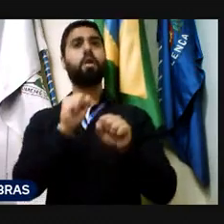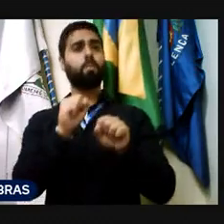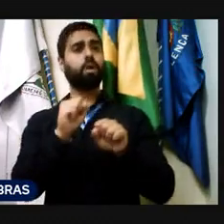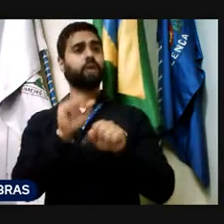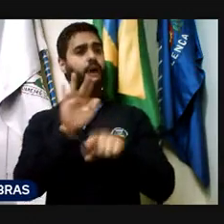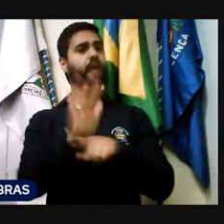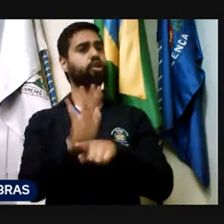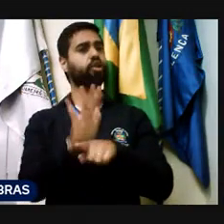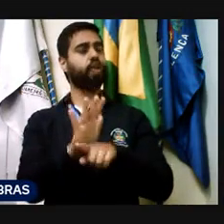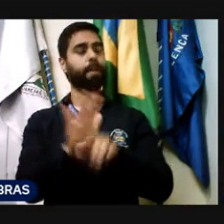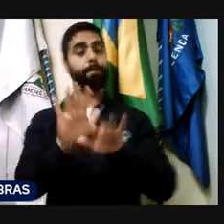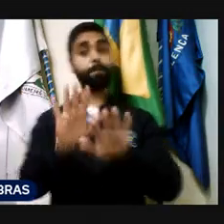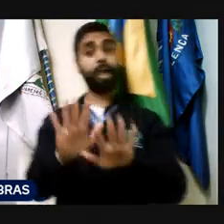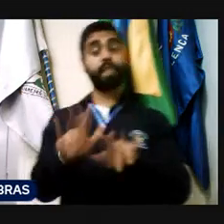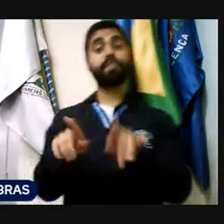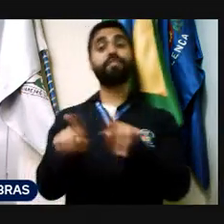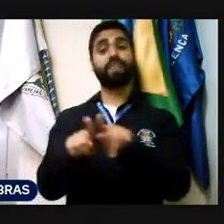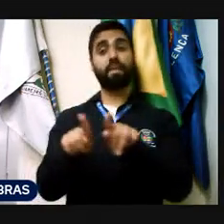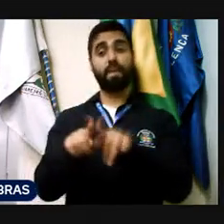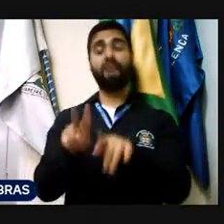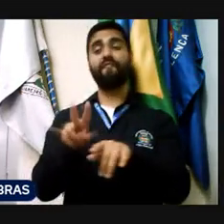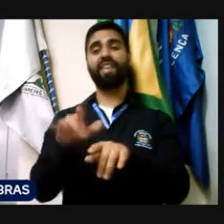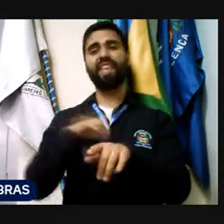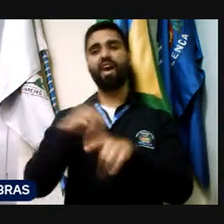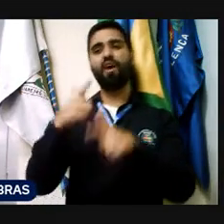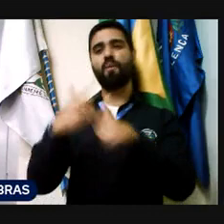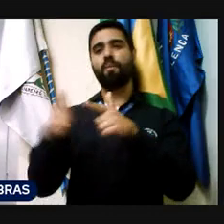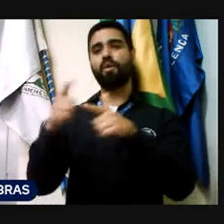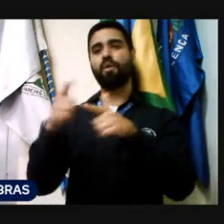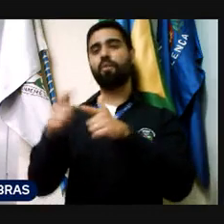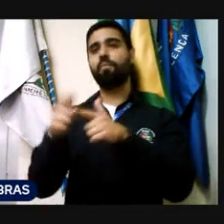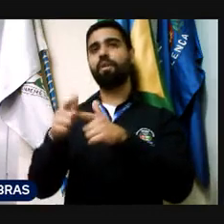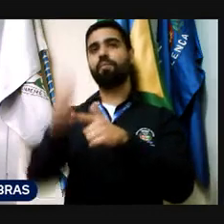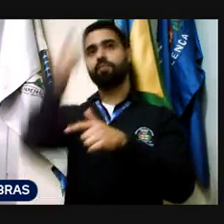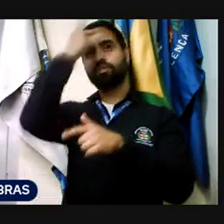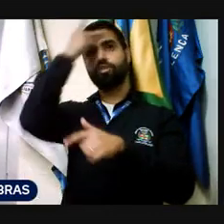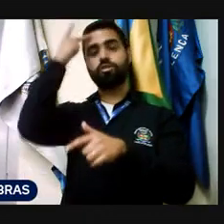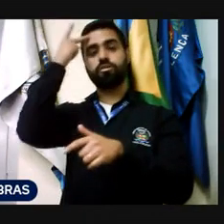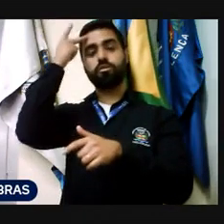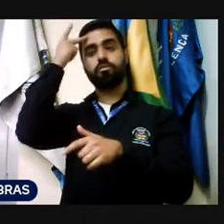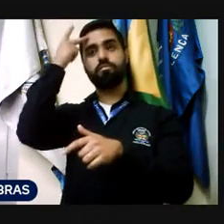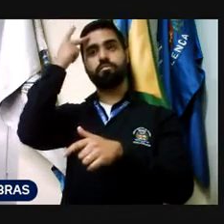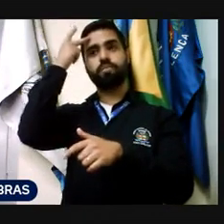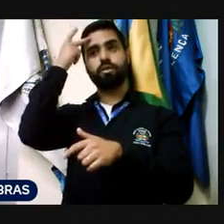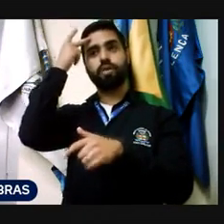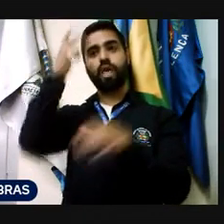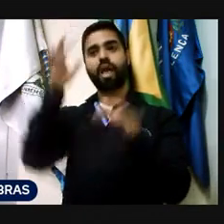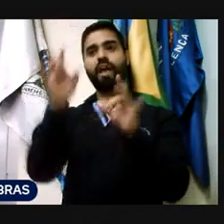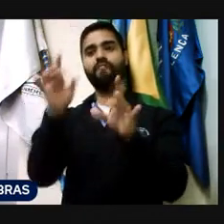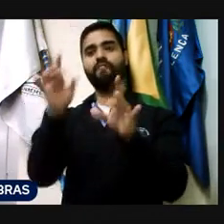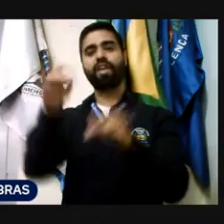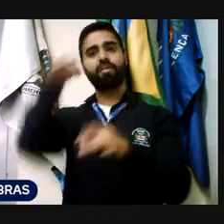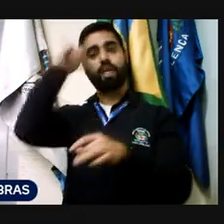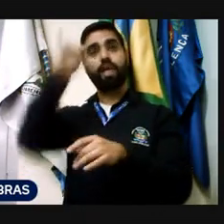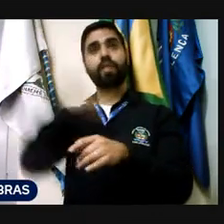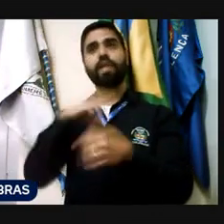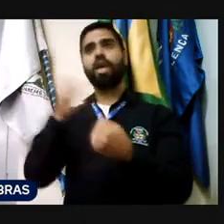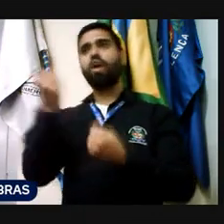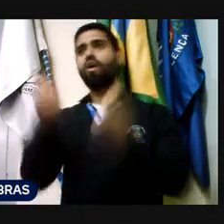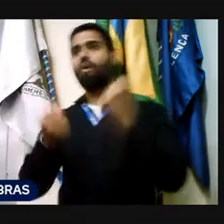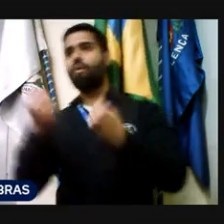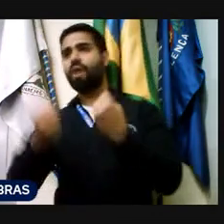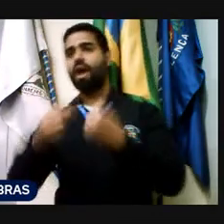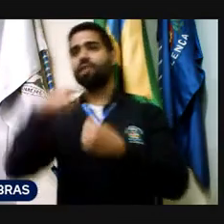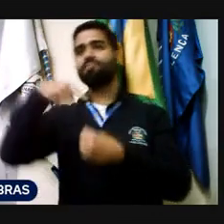benefício, mas vai trazer muito problema para os pequenos agricultores, para aquelas pessoas que têm o carro de ir na roça no